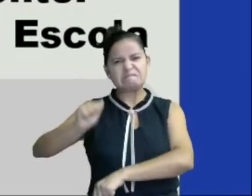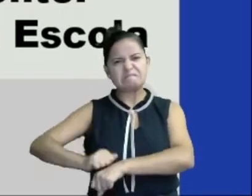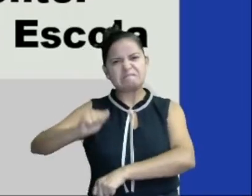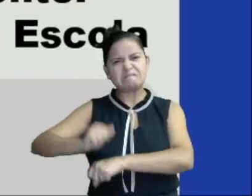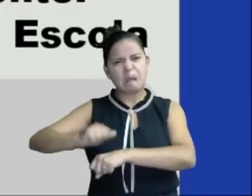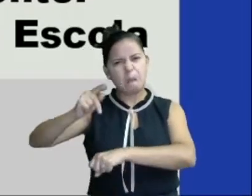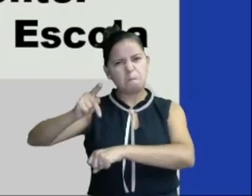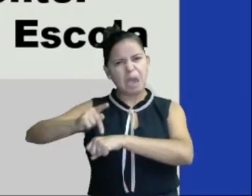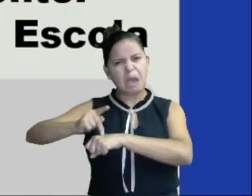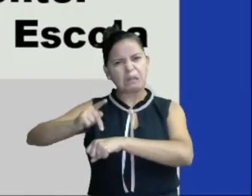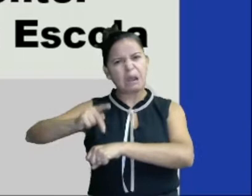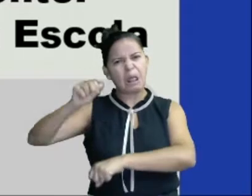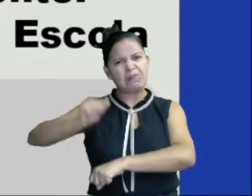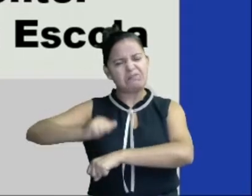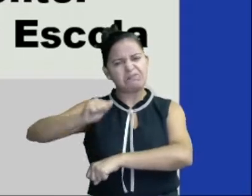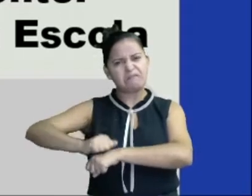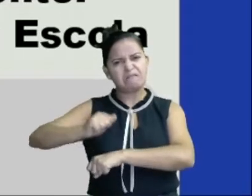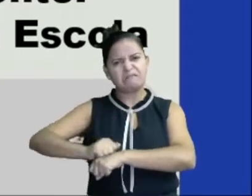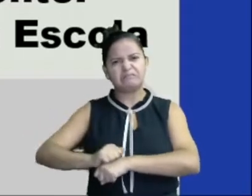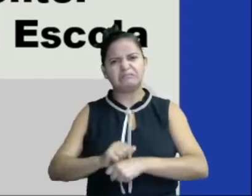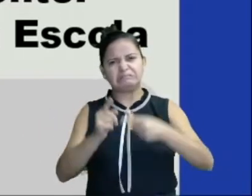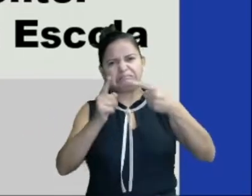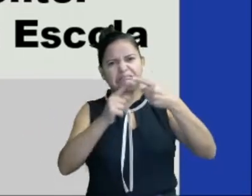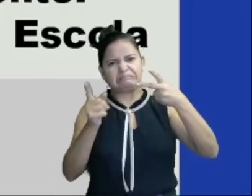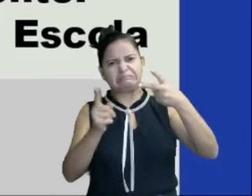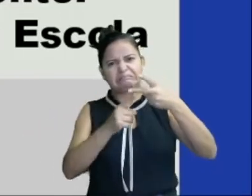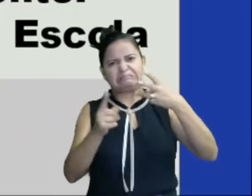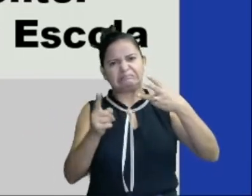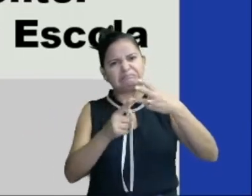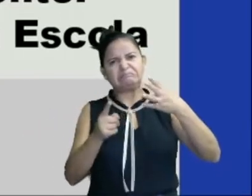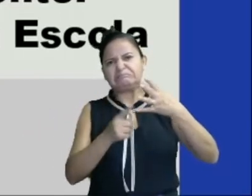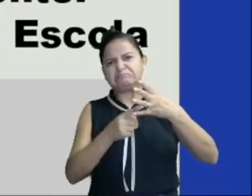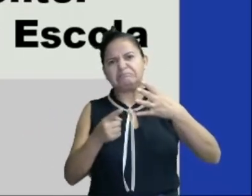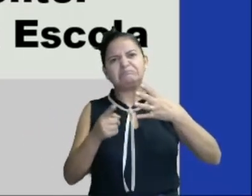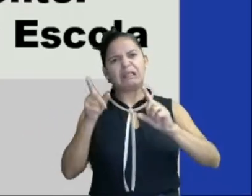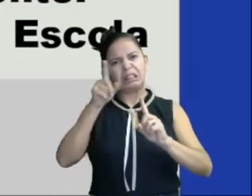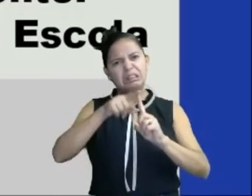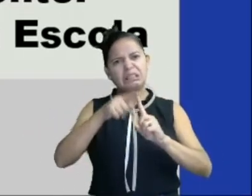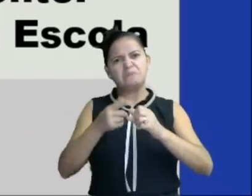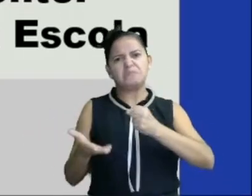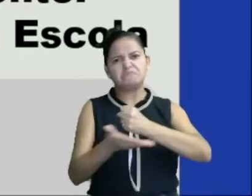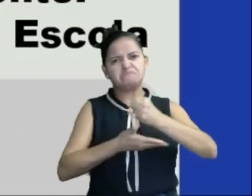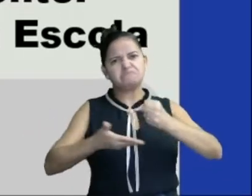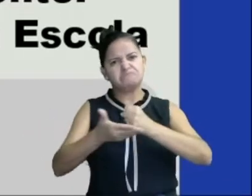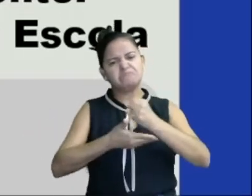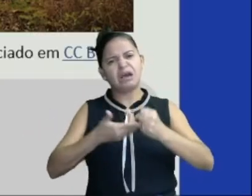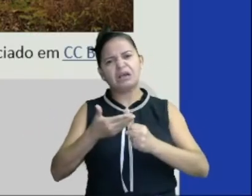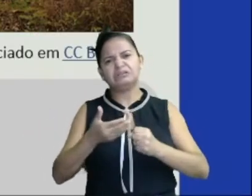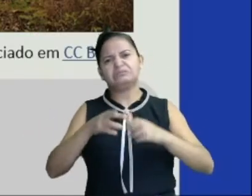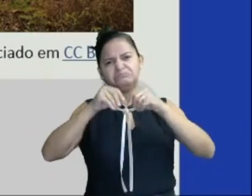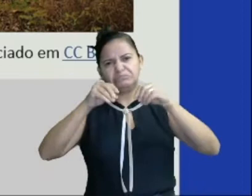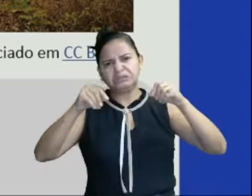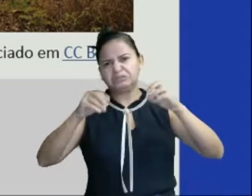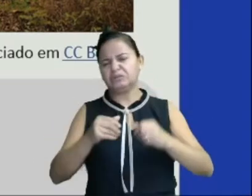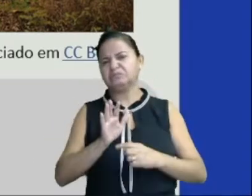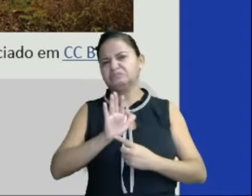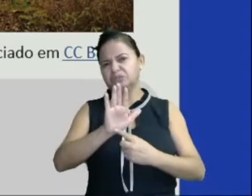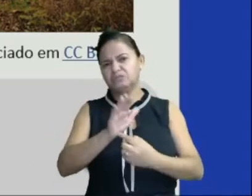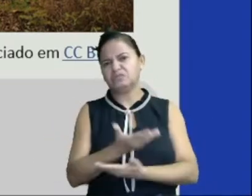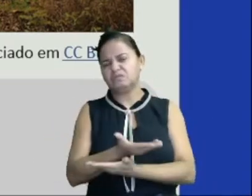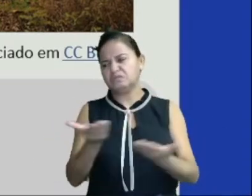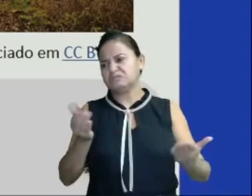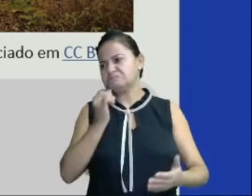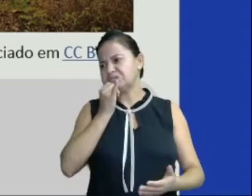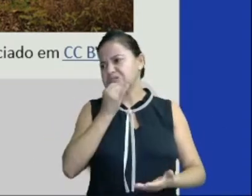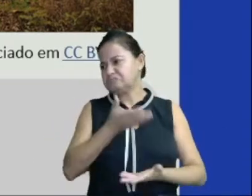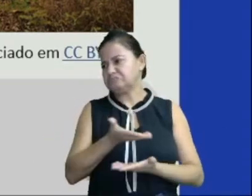o solo arenoso. Portanto, esses basicamente são alguns tipos de solos que a gente quis trazer aqui para vocês, como